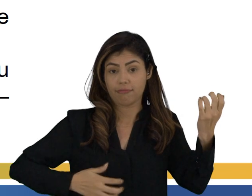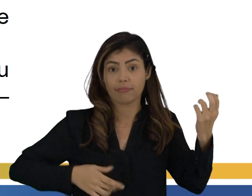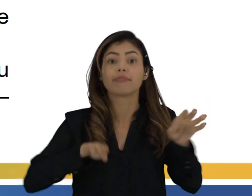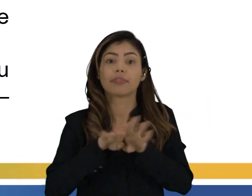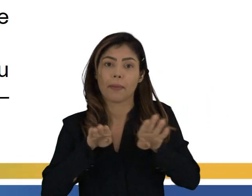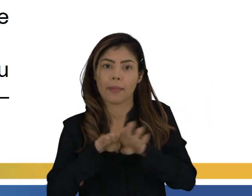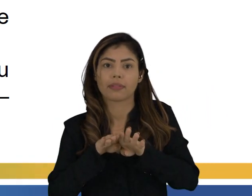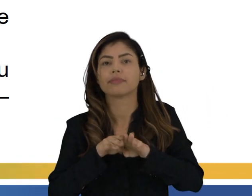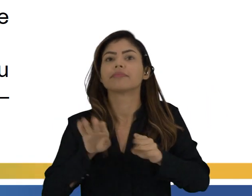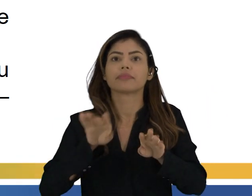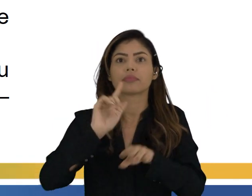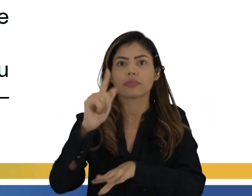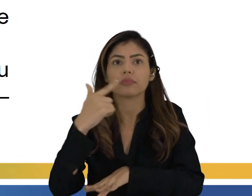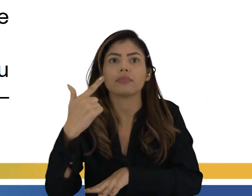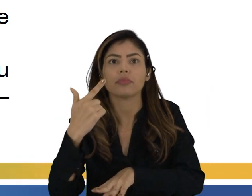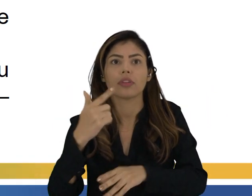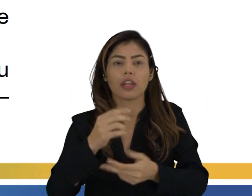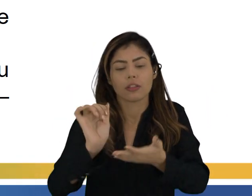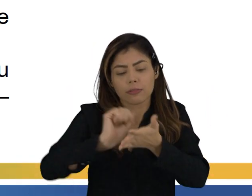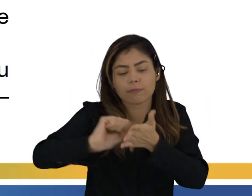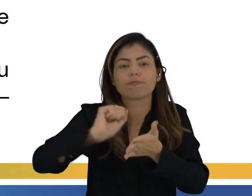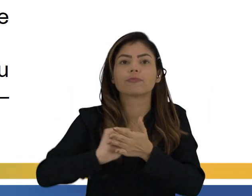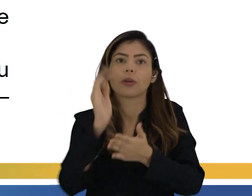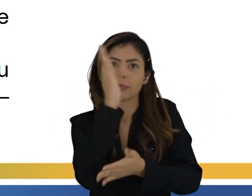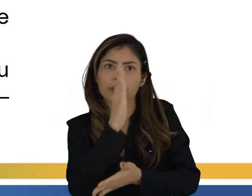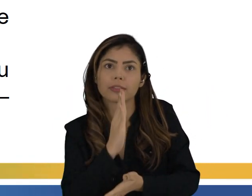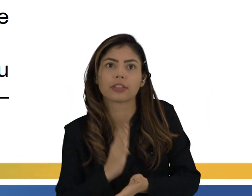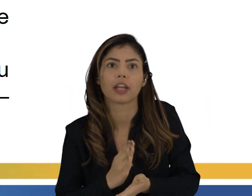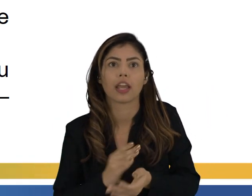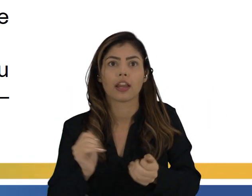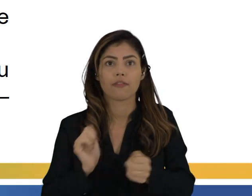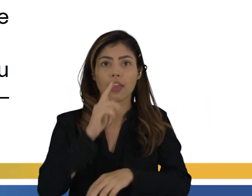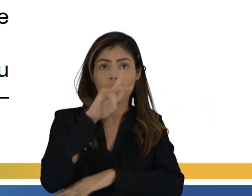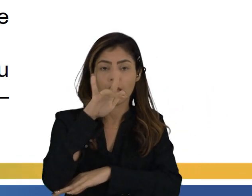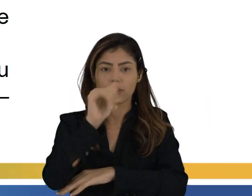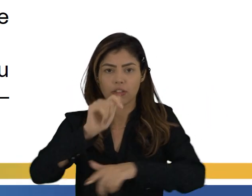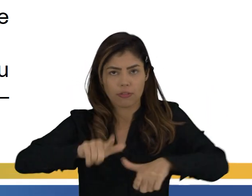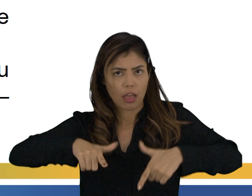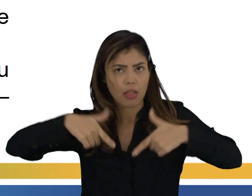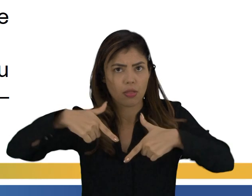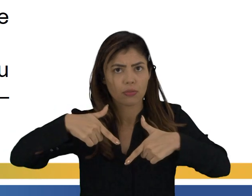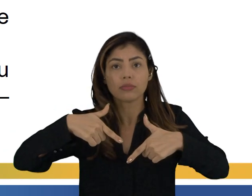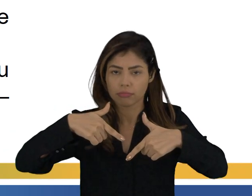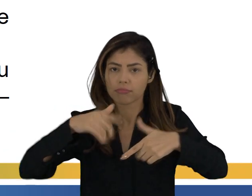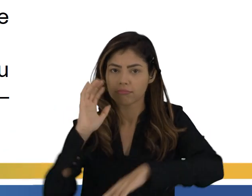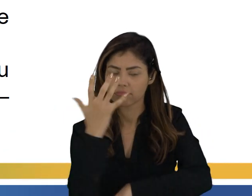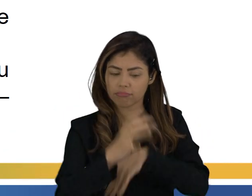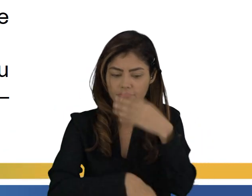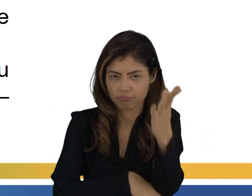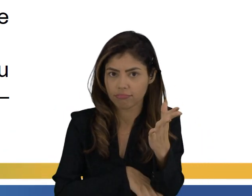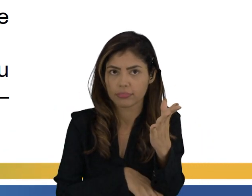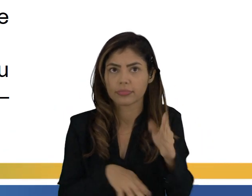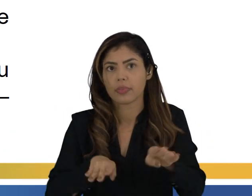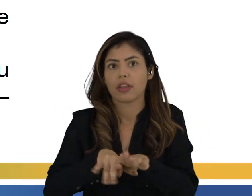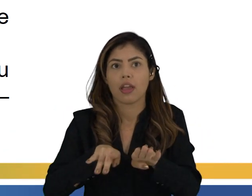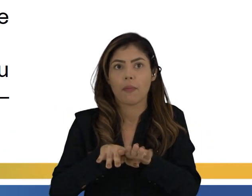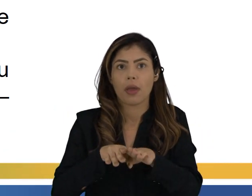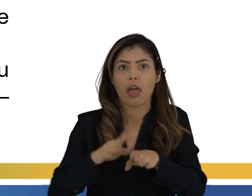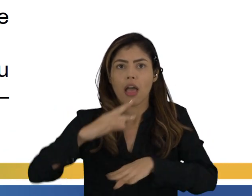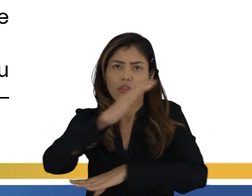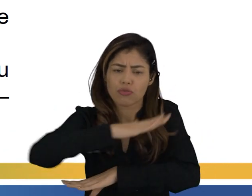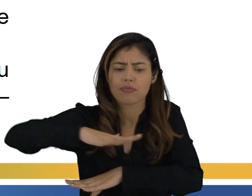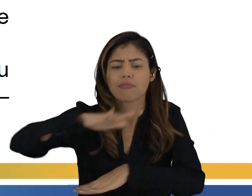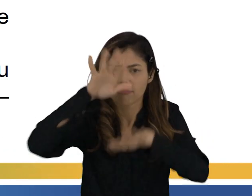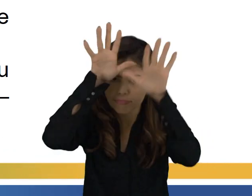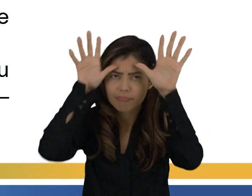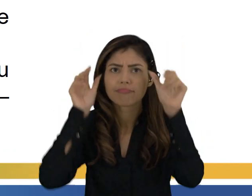cavaquinho e foi um escritor brasileiro. Ele foi engajado nas lutas em defesa da floresta, pelas causas sociais aqui